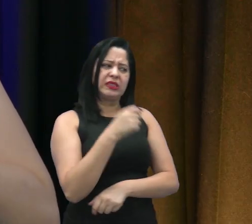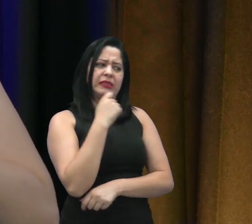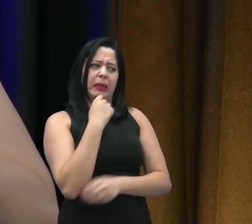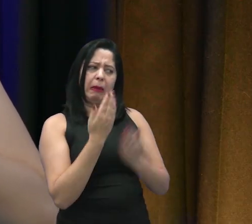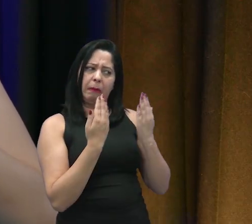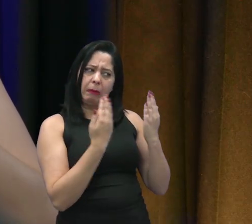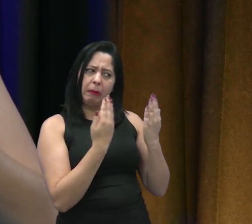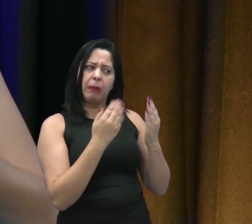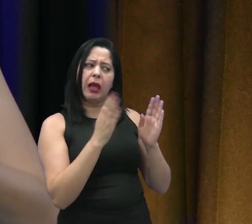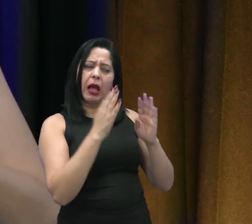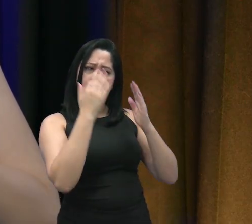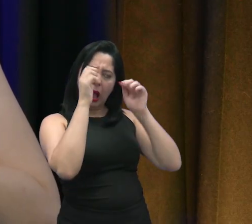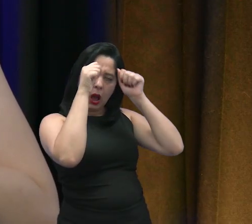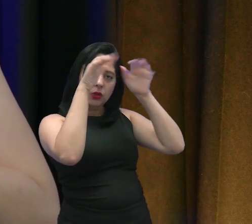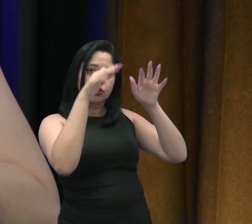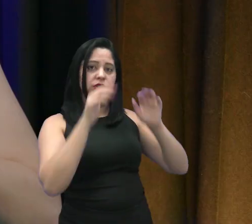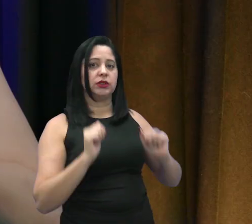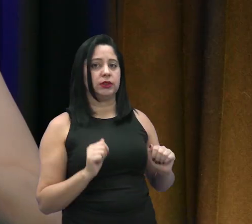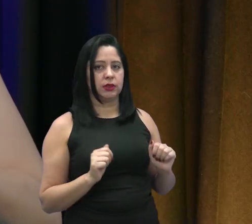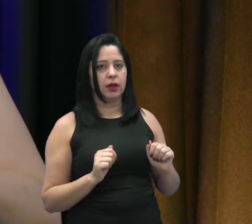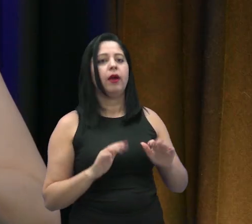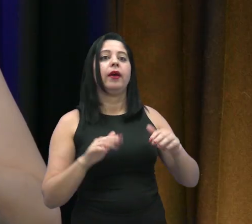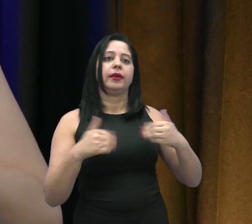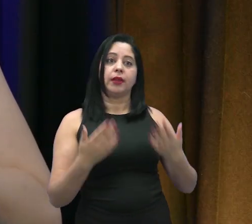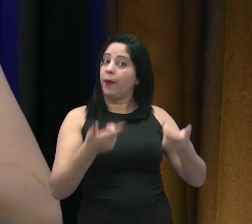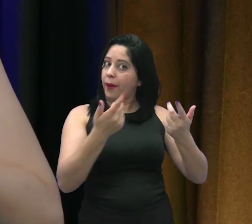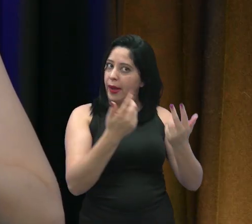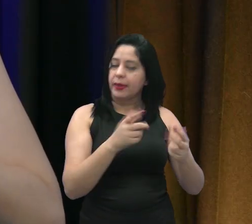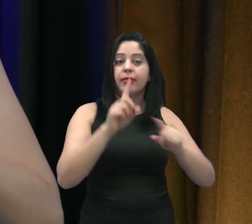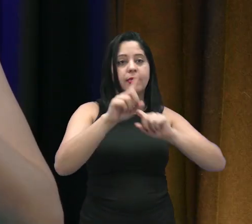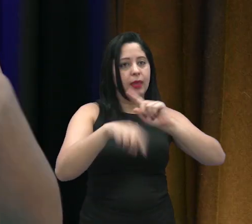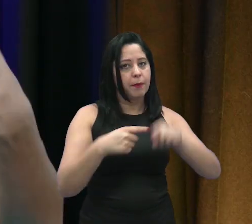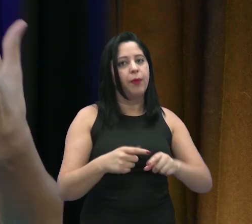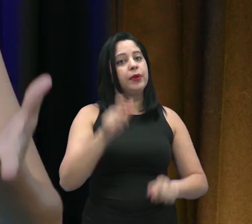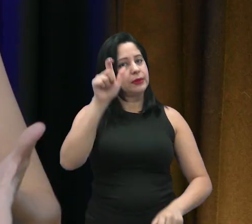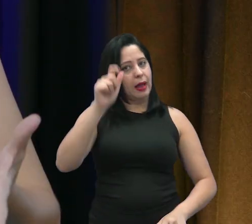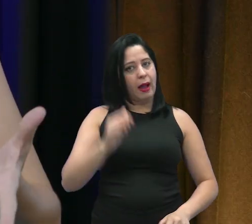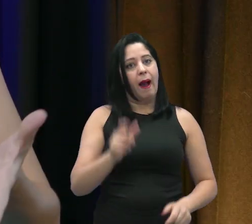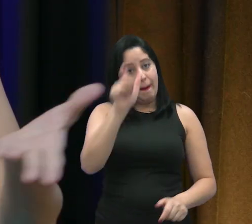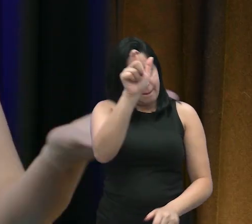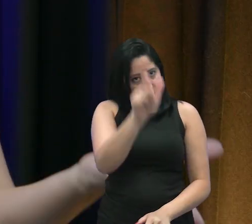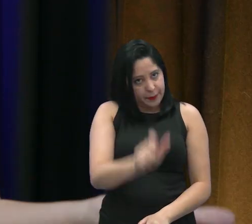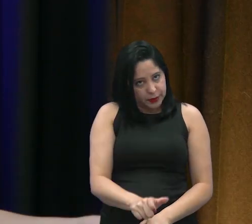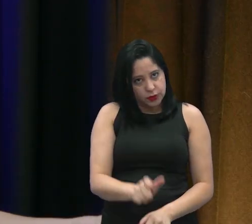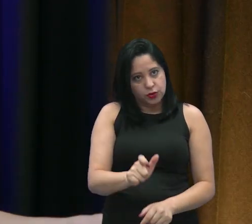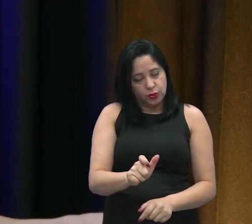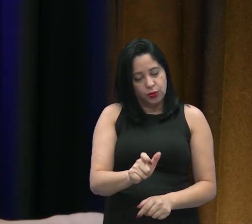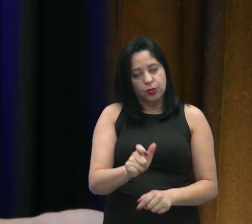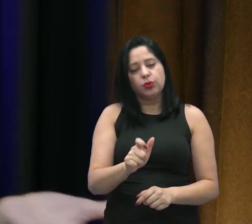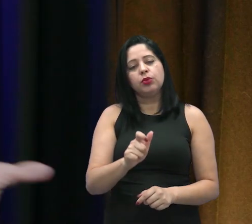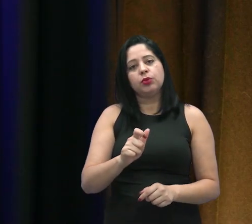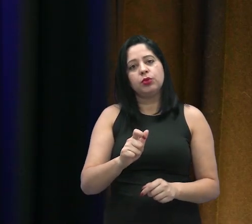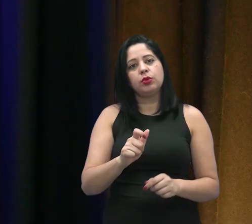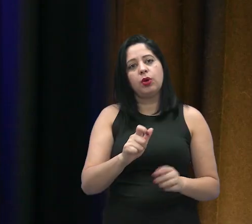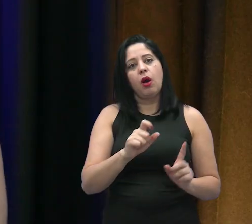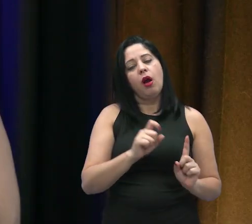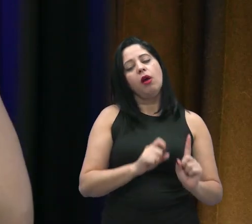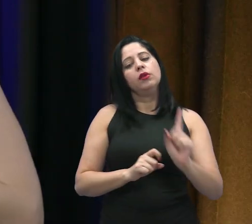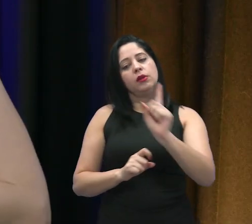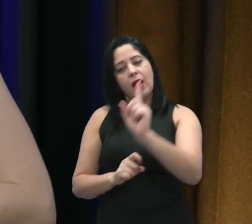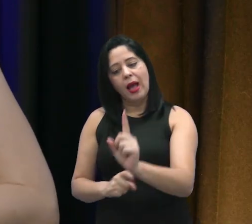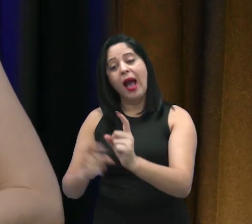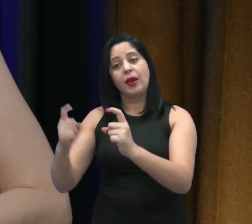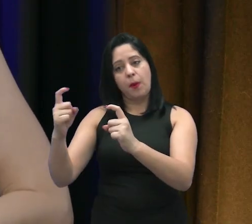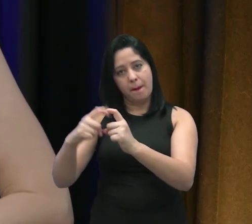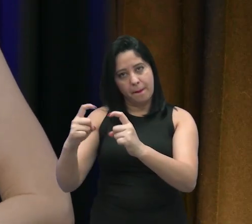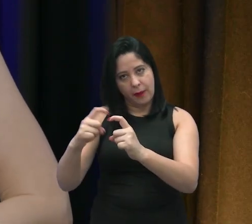já desconfiou de alguma questão. Aí o caminho é o mesmo, ele procura o médico, porque quem fecha o diagnóstico é o médico. Mas sempre mediante a avaliação